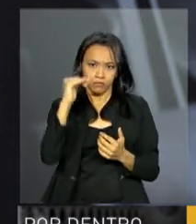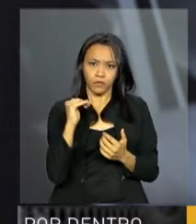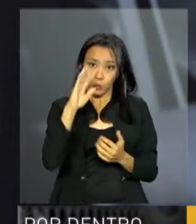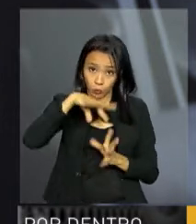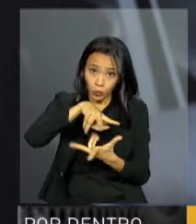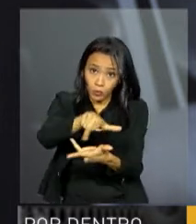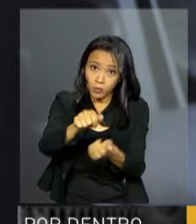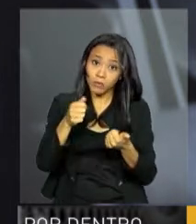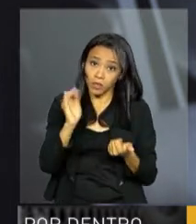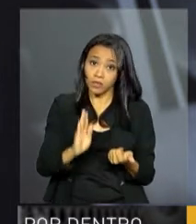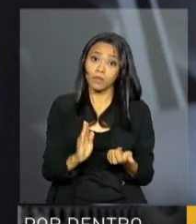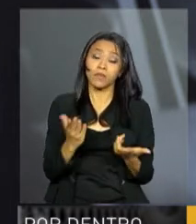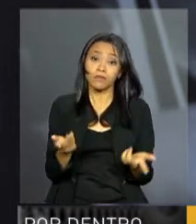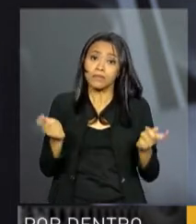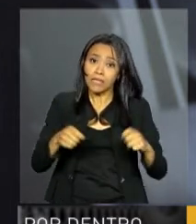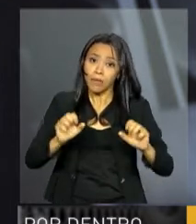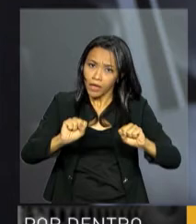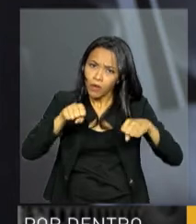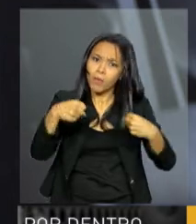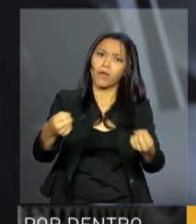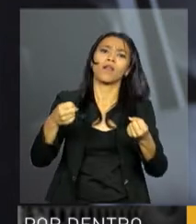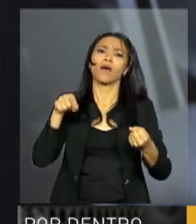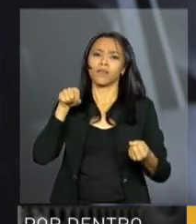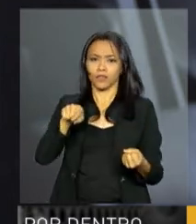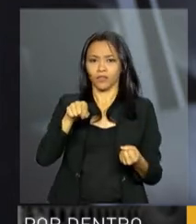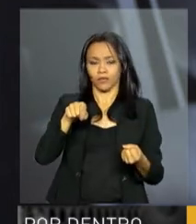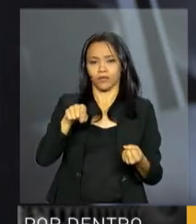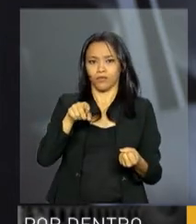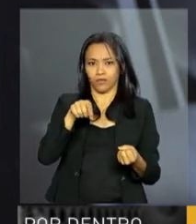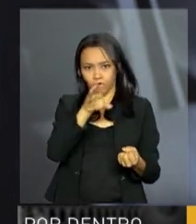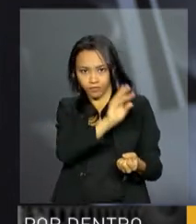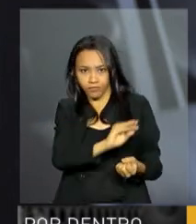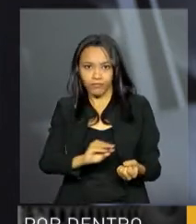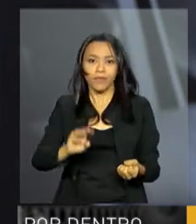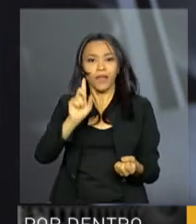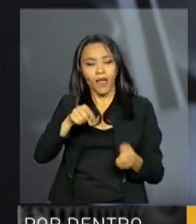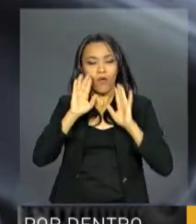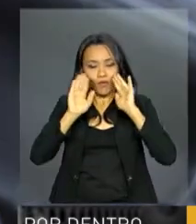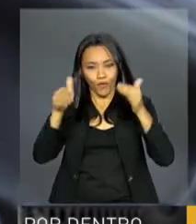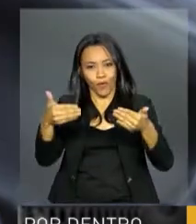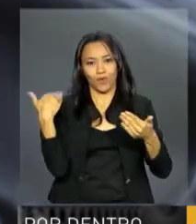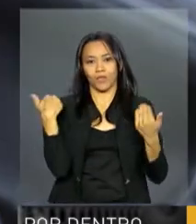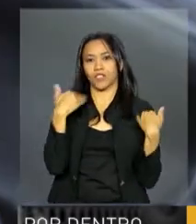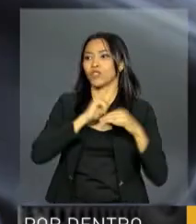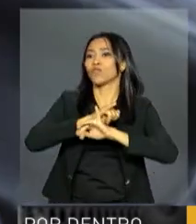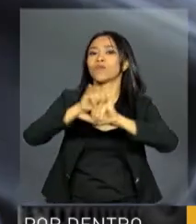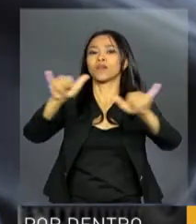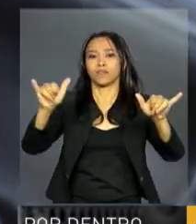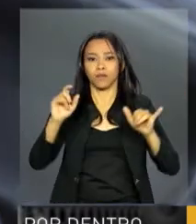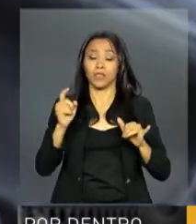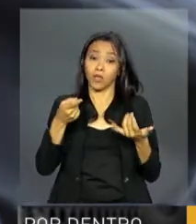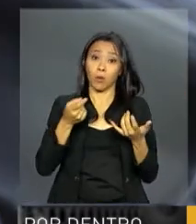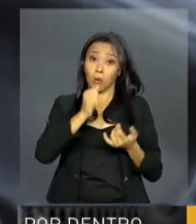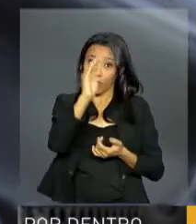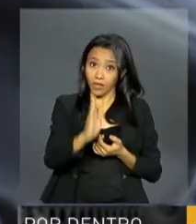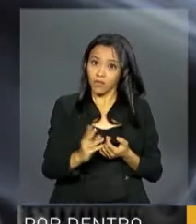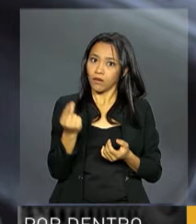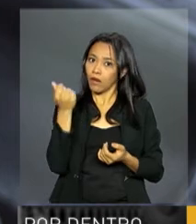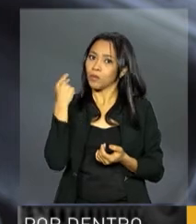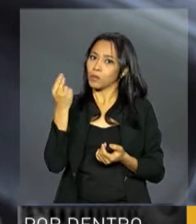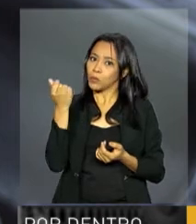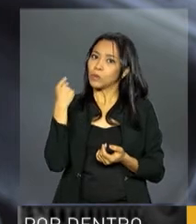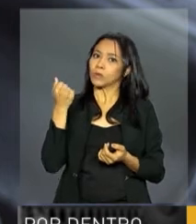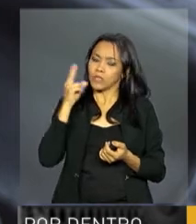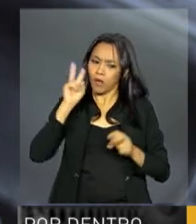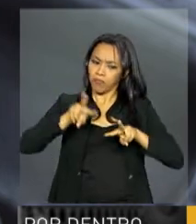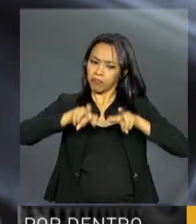de que é possível recuperar e empatar lá inclusive aí um dos focos da campanha o brasil é percebido há muitos anos